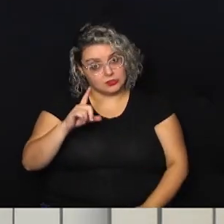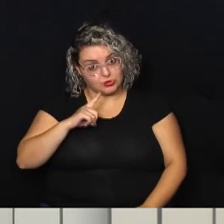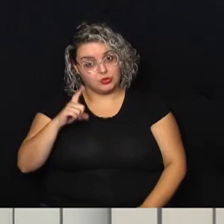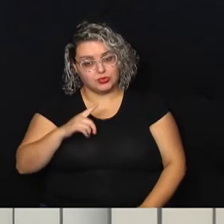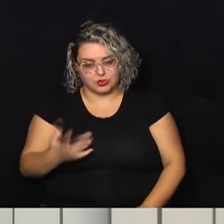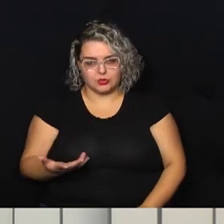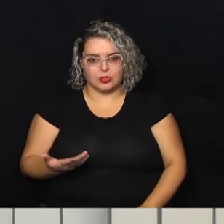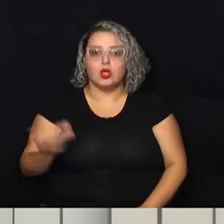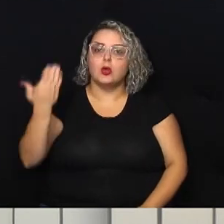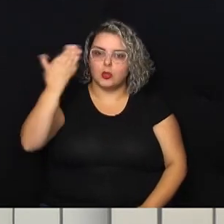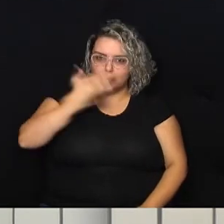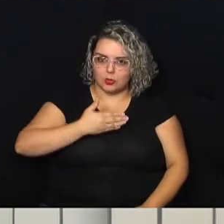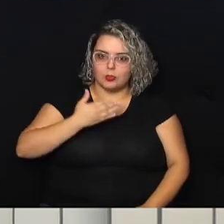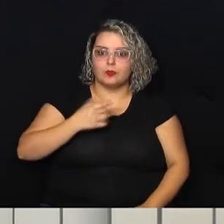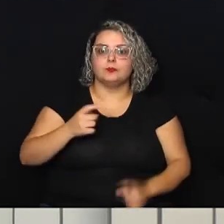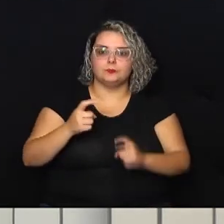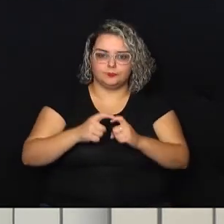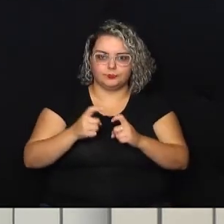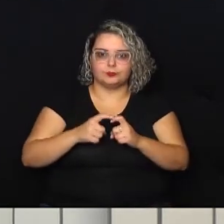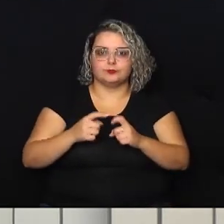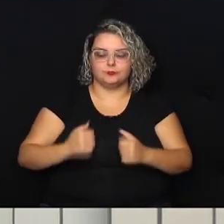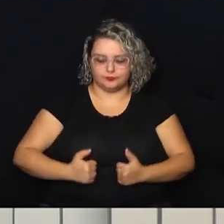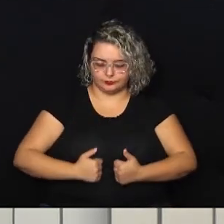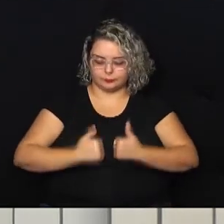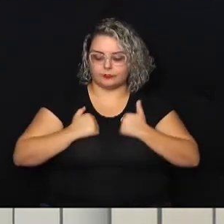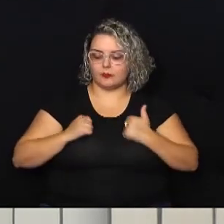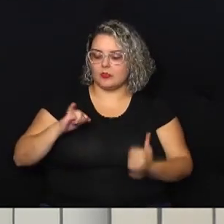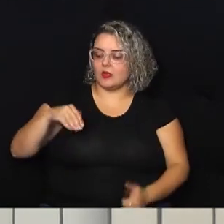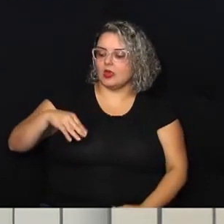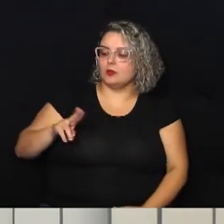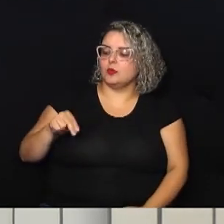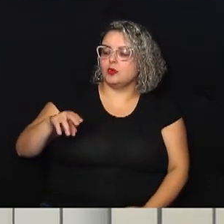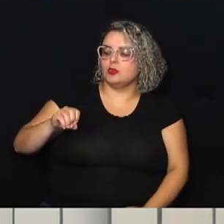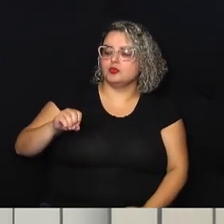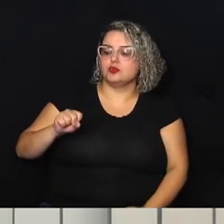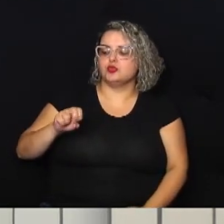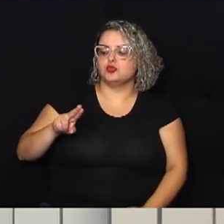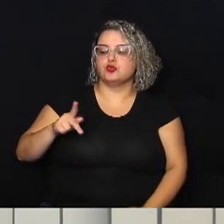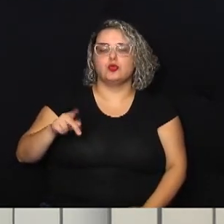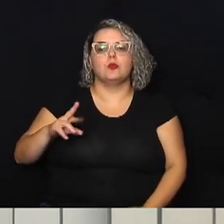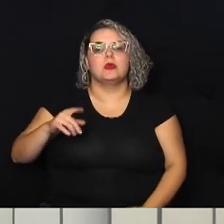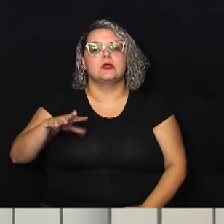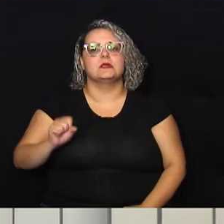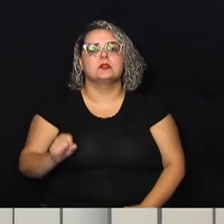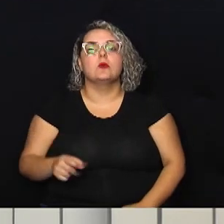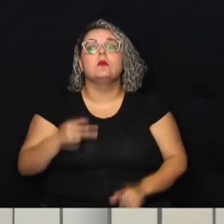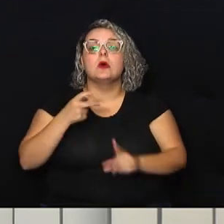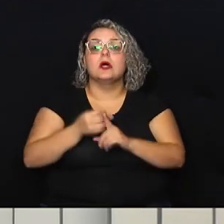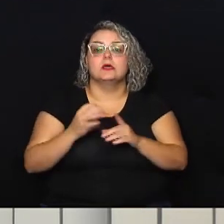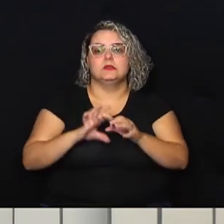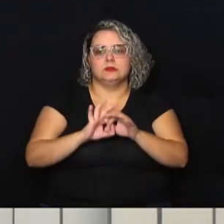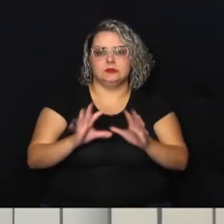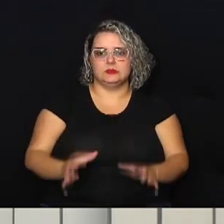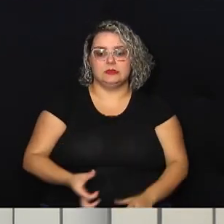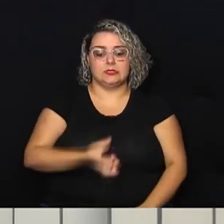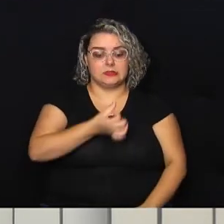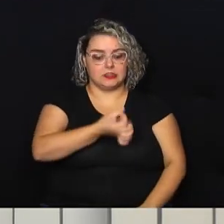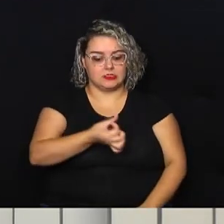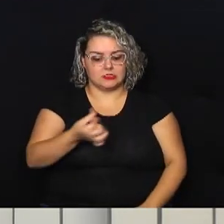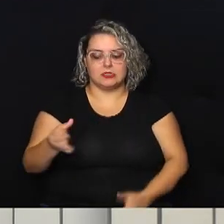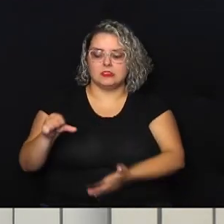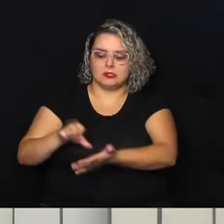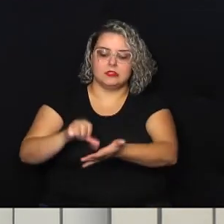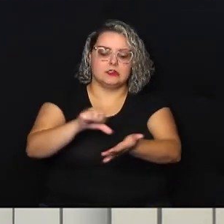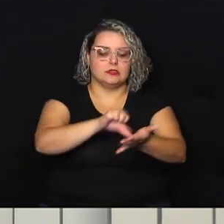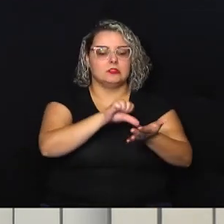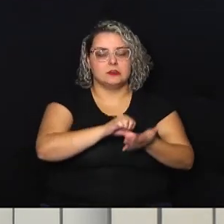uma comprovação médica da imunossupressão. As doses estarão disponíveis nas 66 unidades